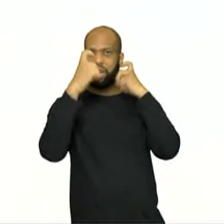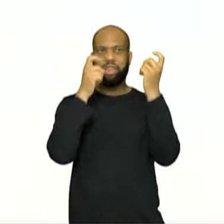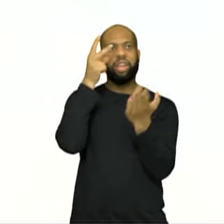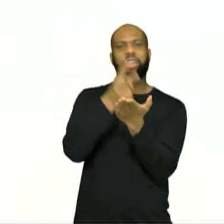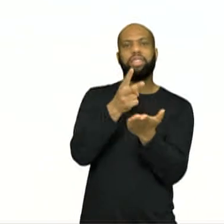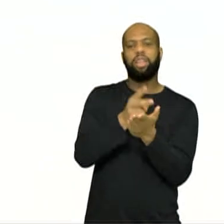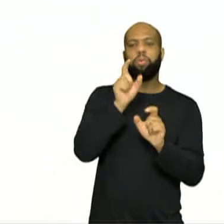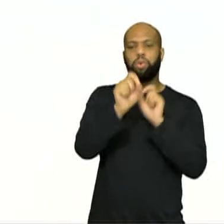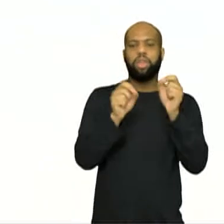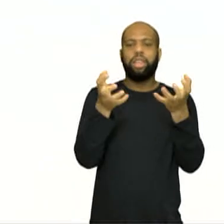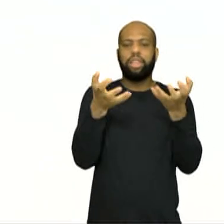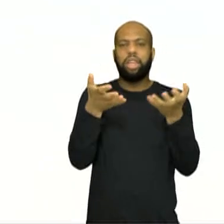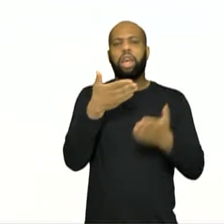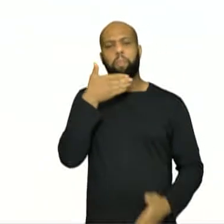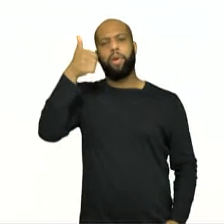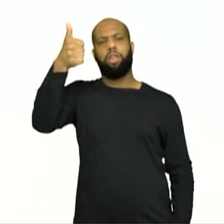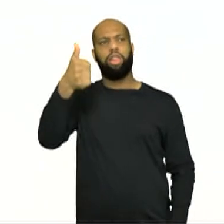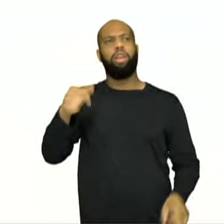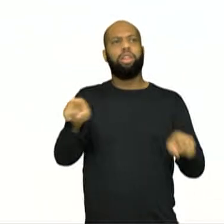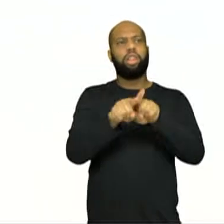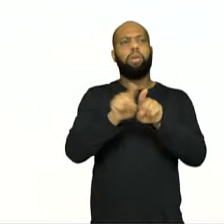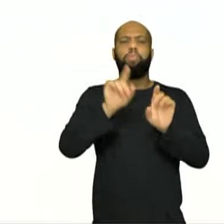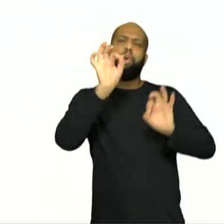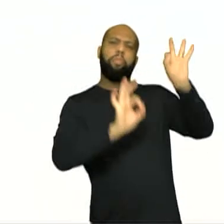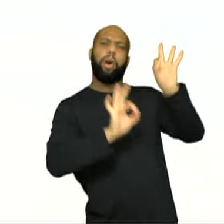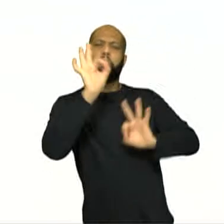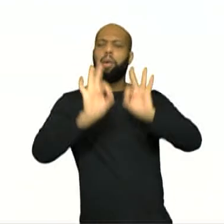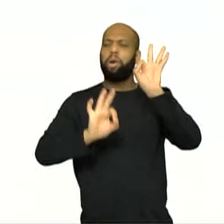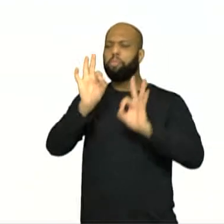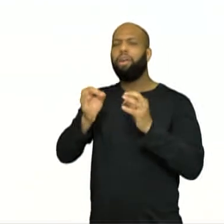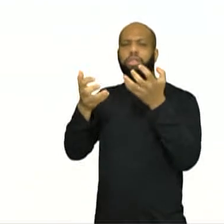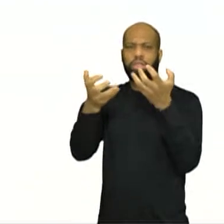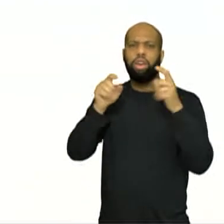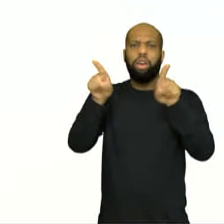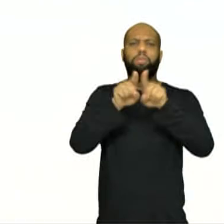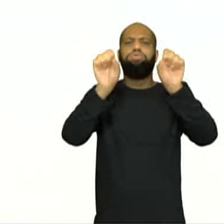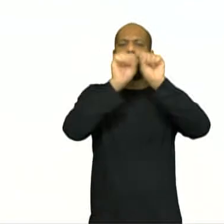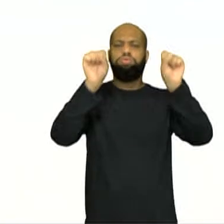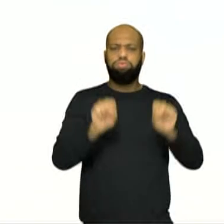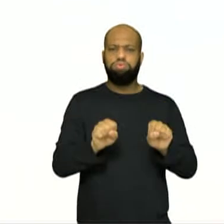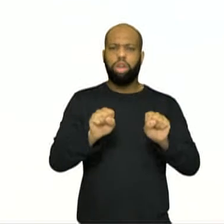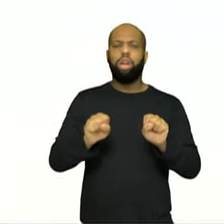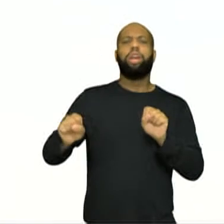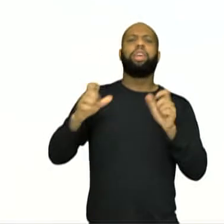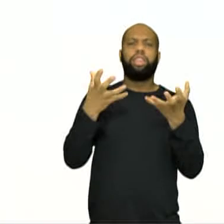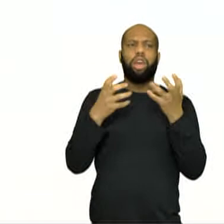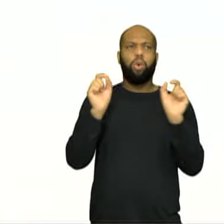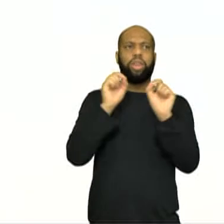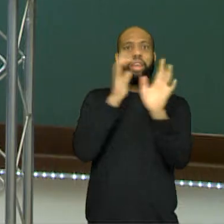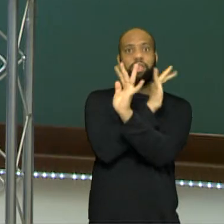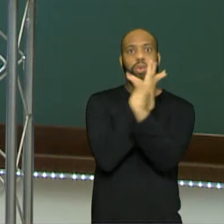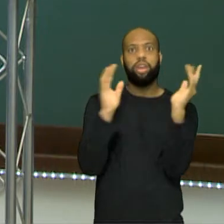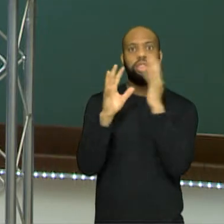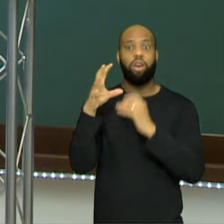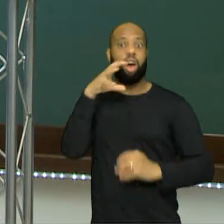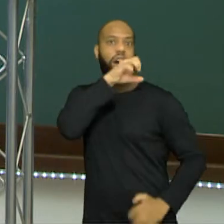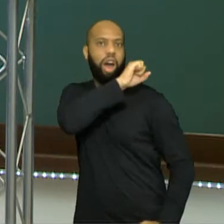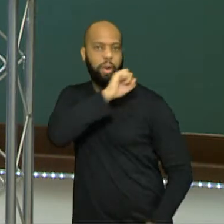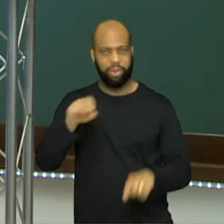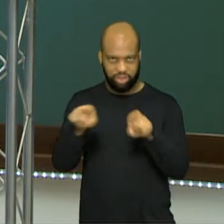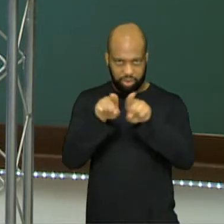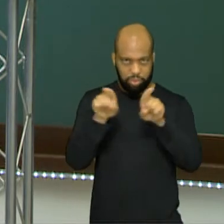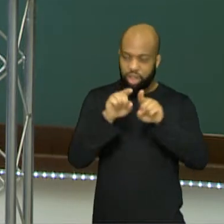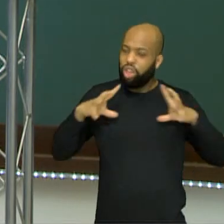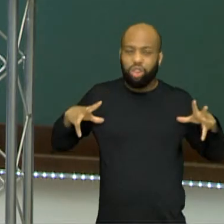sempre em melhoria, em organização, em sistemática circulação e cada vez mais rápida e ágil